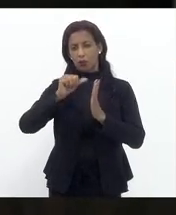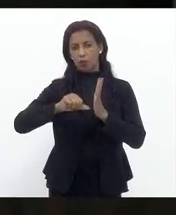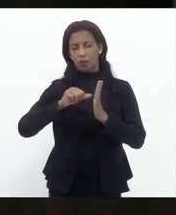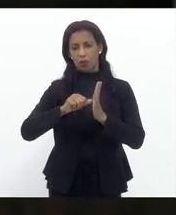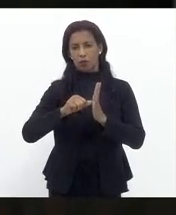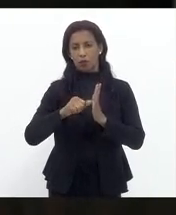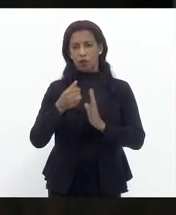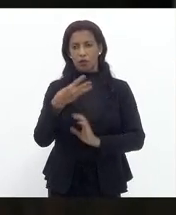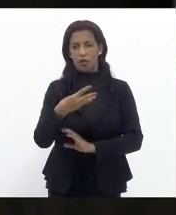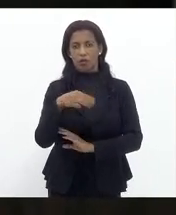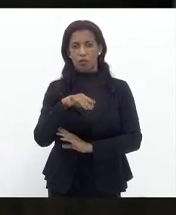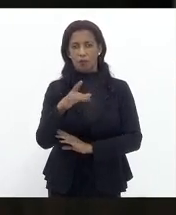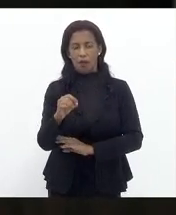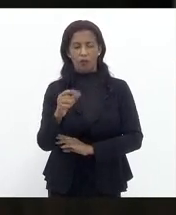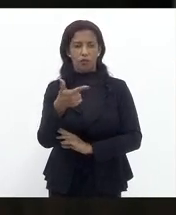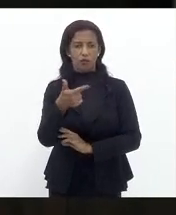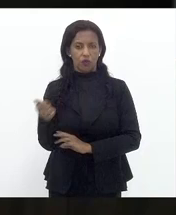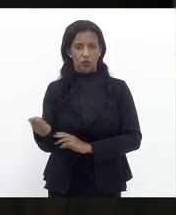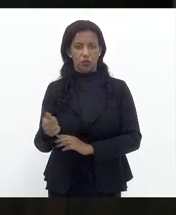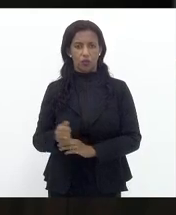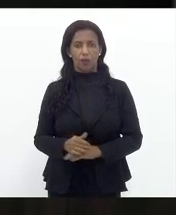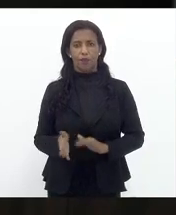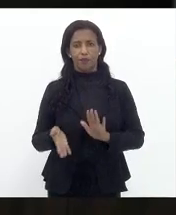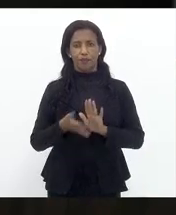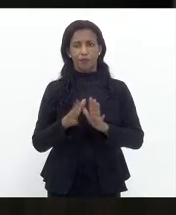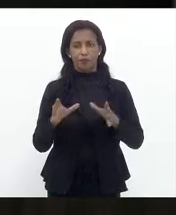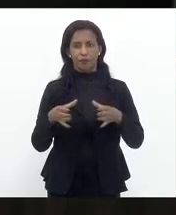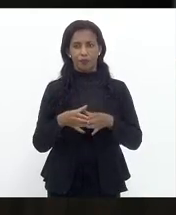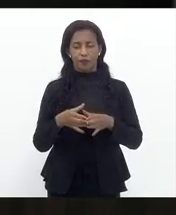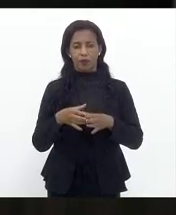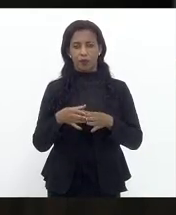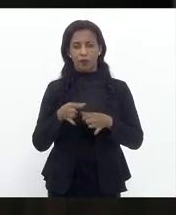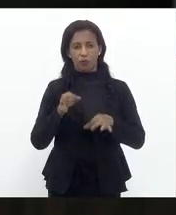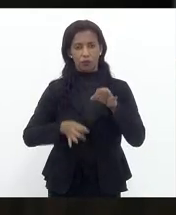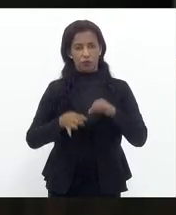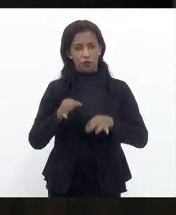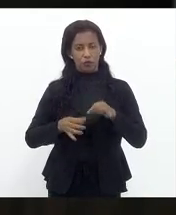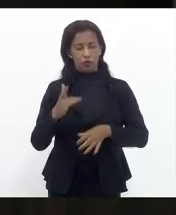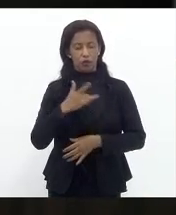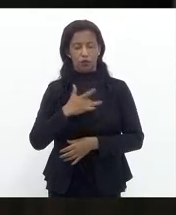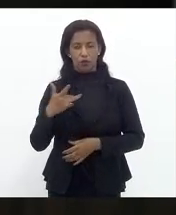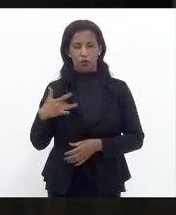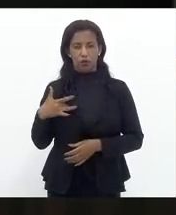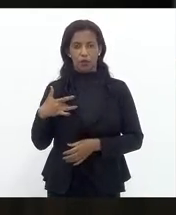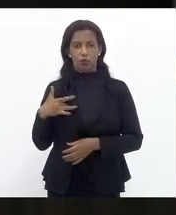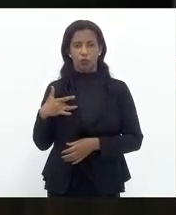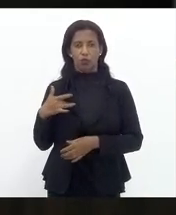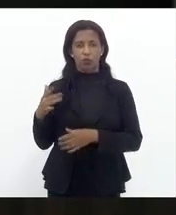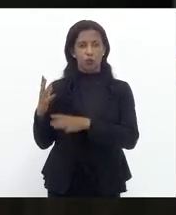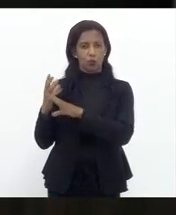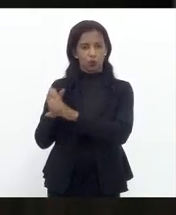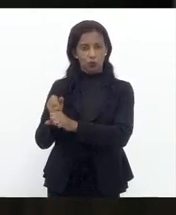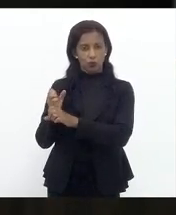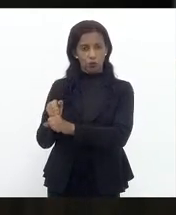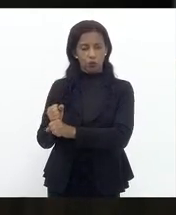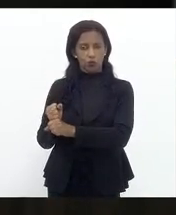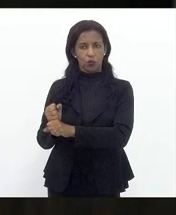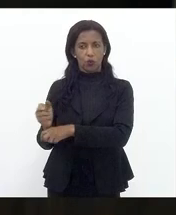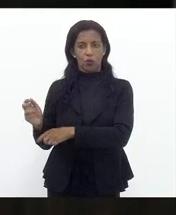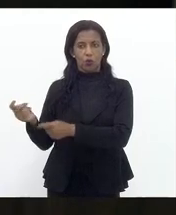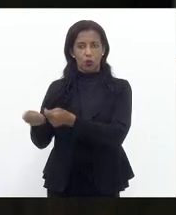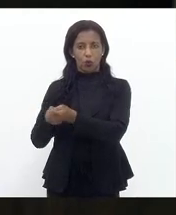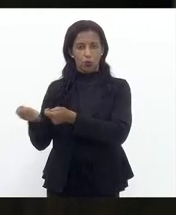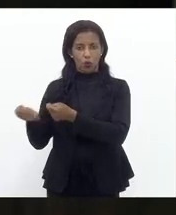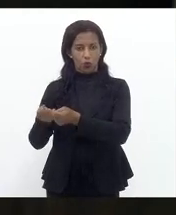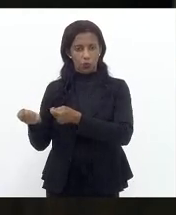3 de março de 21, pendente de pareceres das comissões de Constituição, Justiça, de Saúde, de Assuntos Municipais, Desenvolvimento Regional e de Orçamento, Finanças,